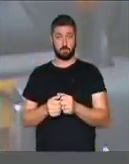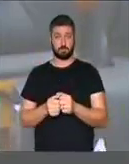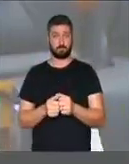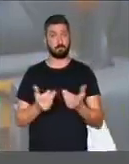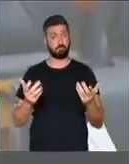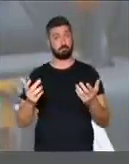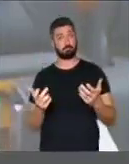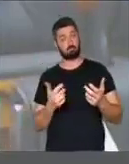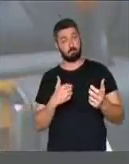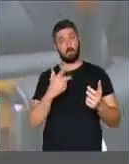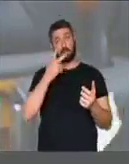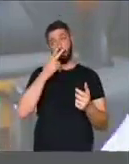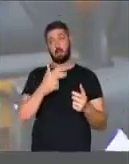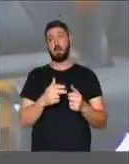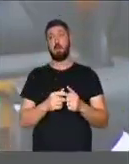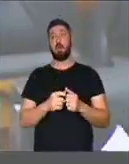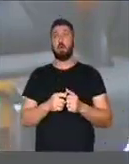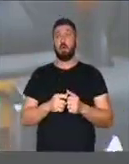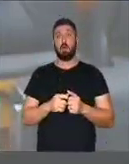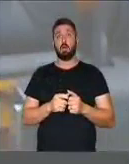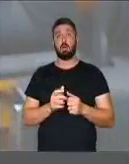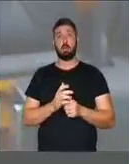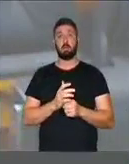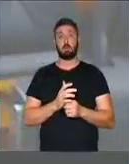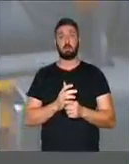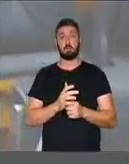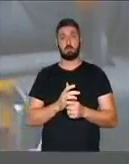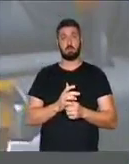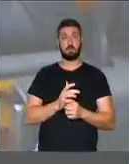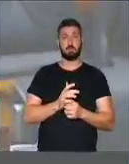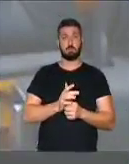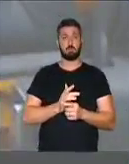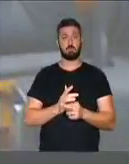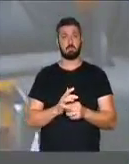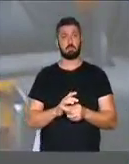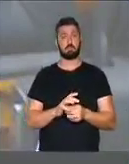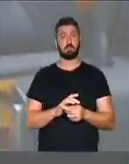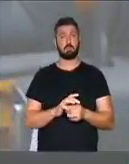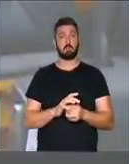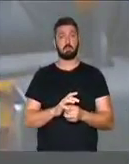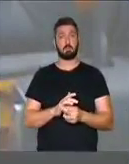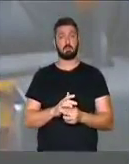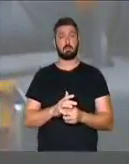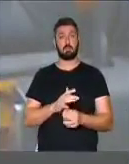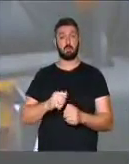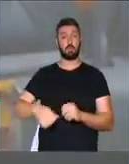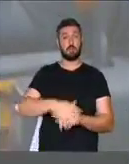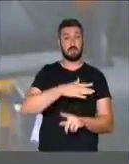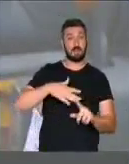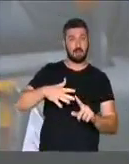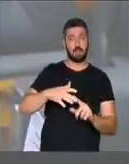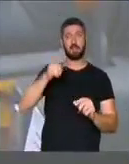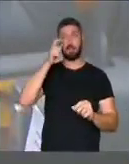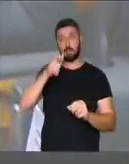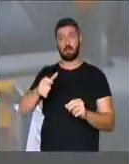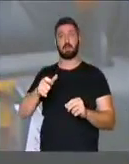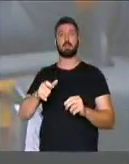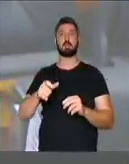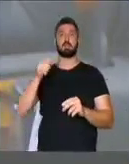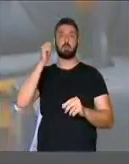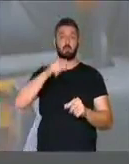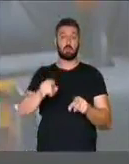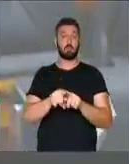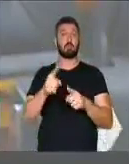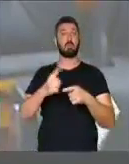mama, e eu acho que isso é não só algo que interessa às mulheres, mas interessa à sociedade brasileira,